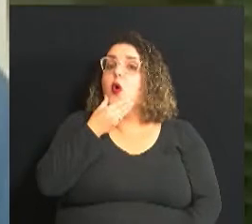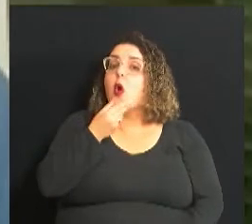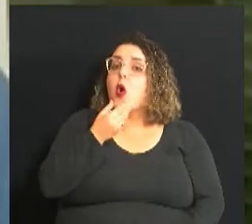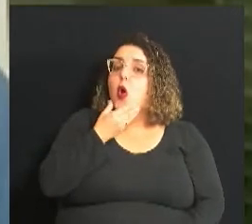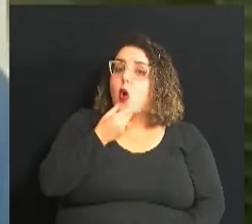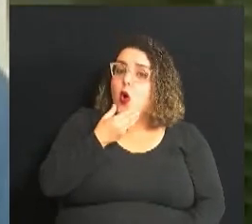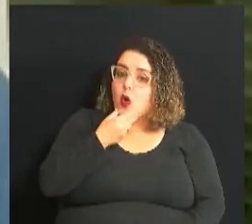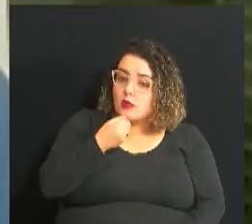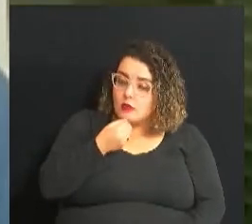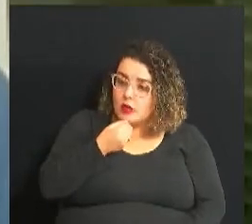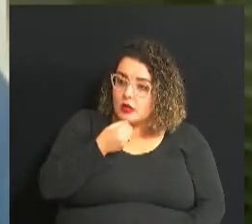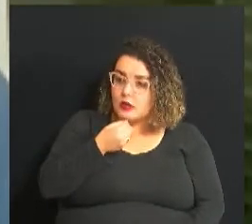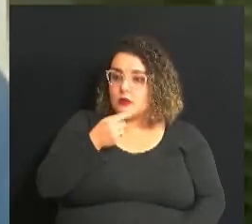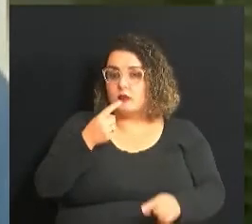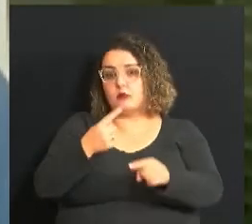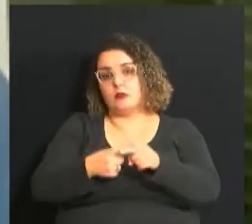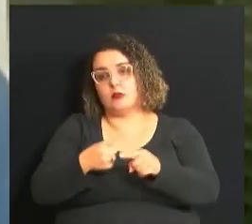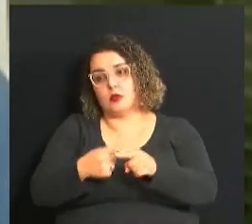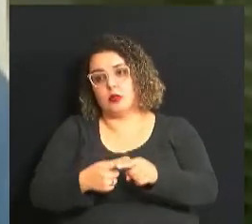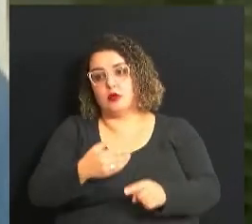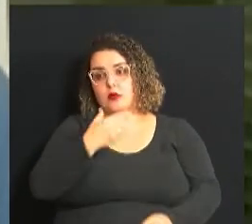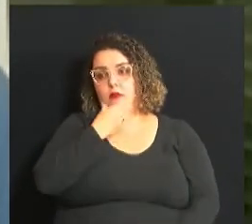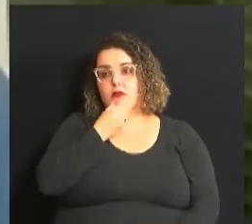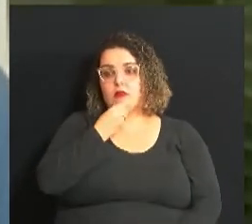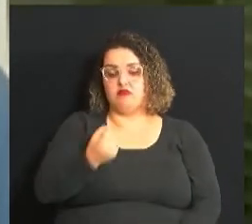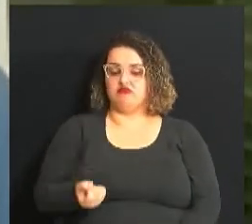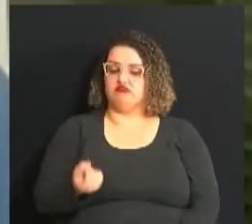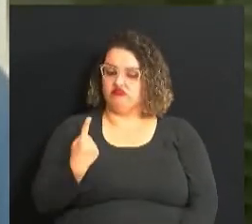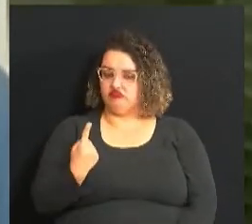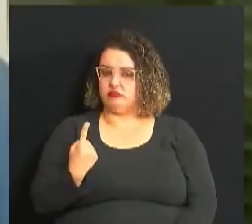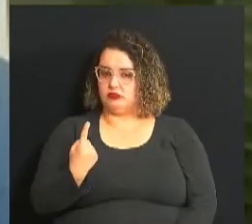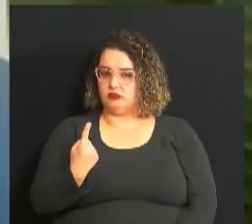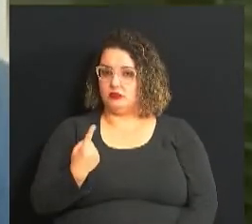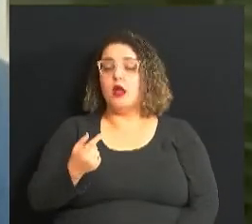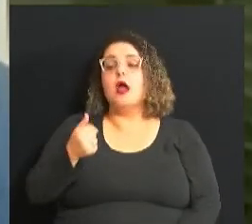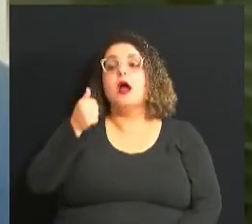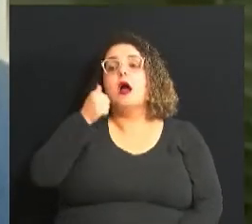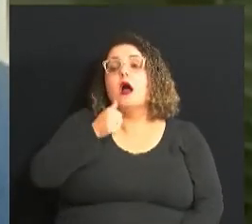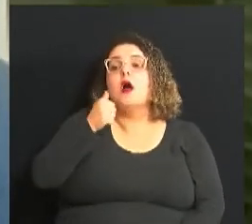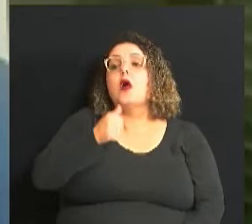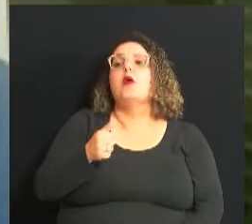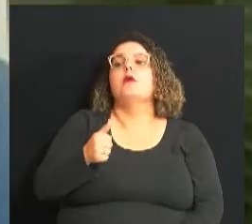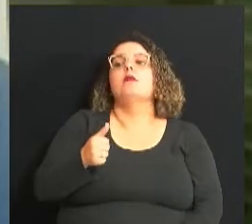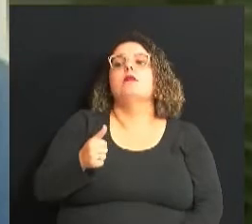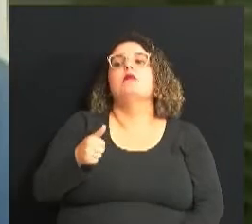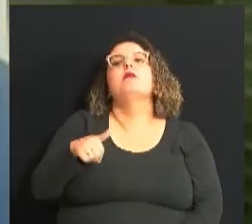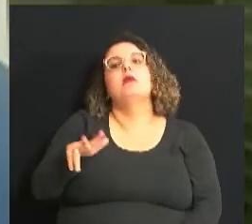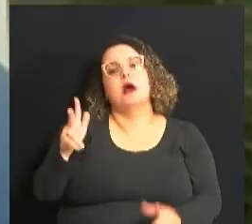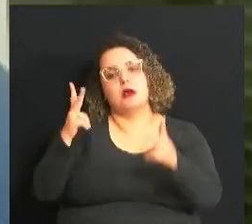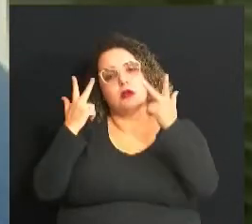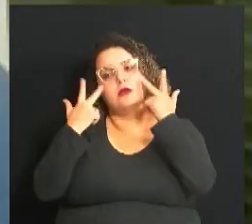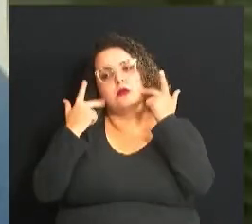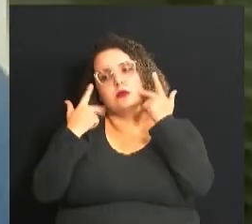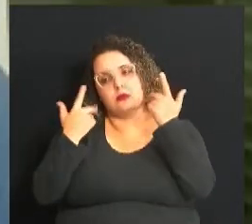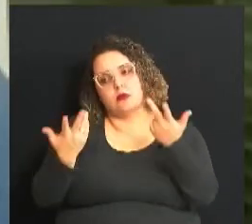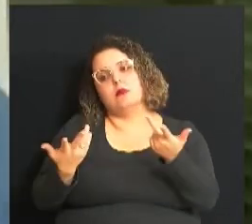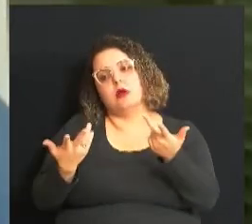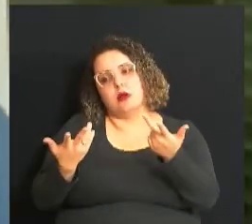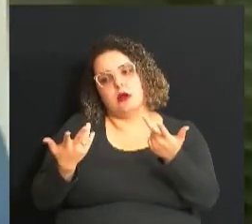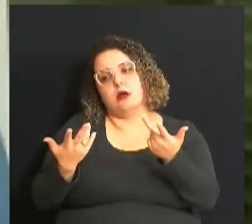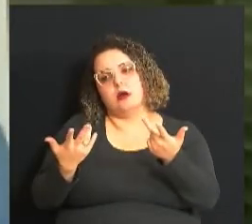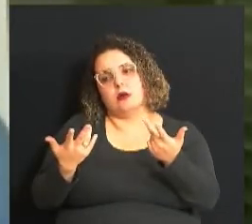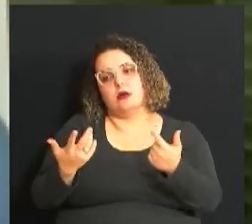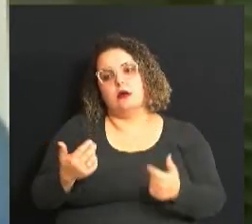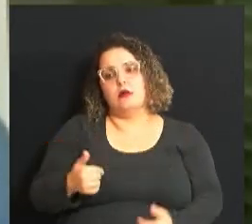é um ser esquisito. A mulher é um ser muito mais normal. A mulher, ela